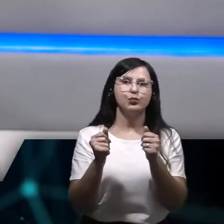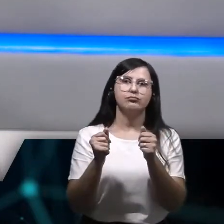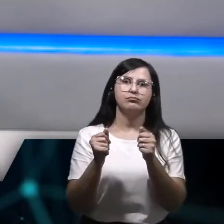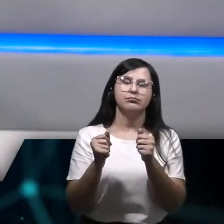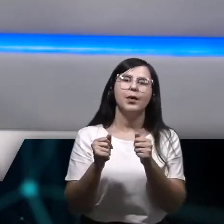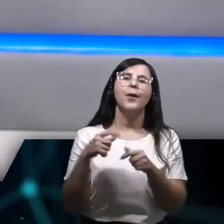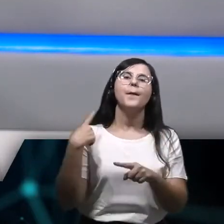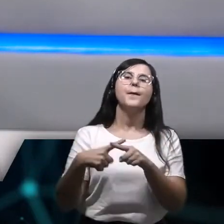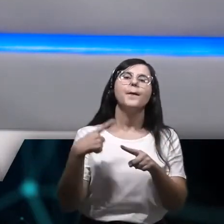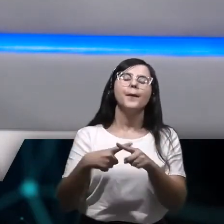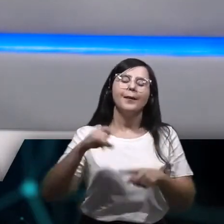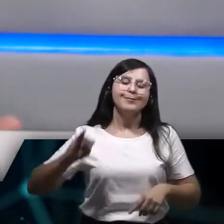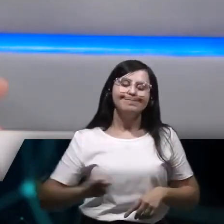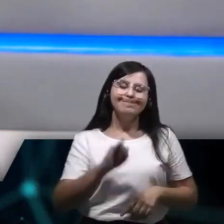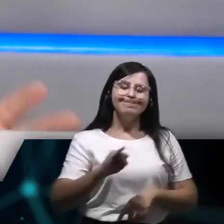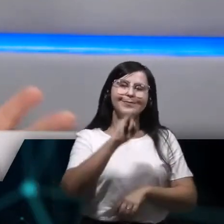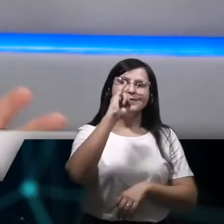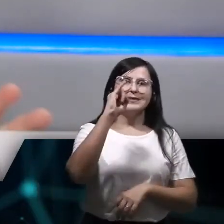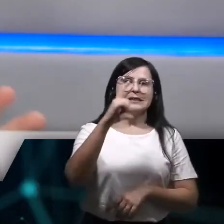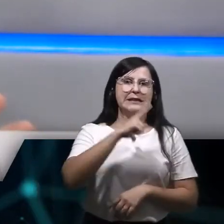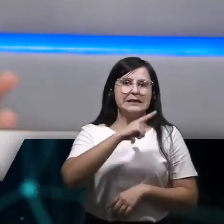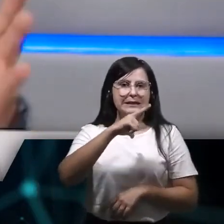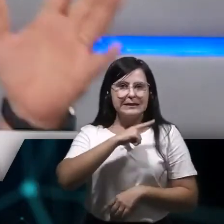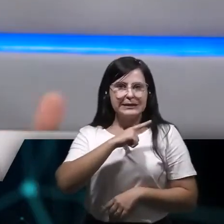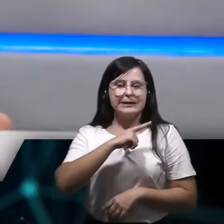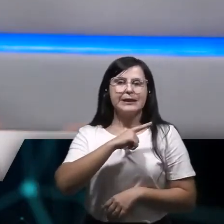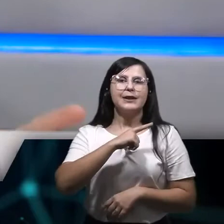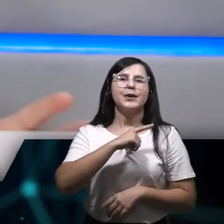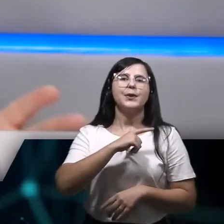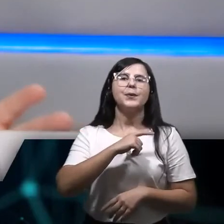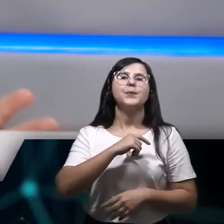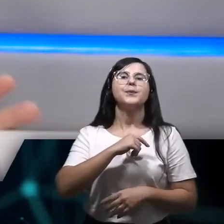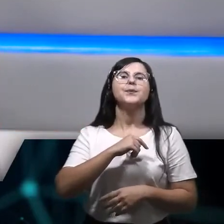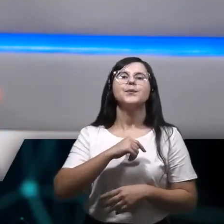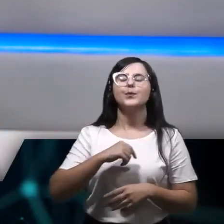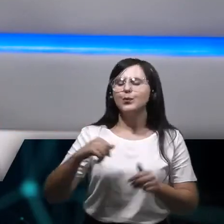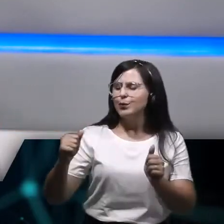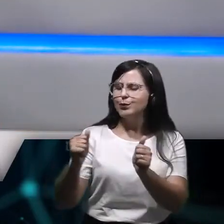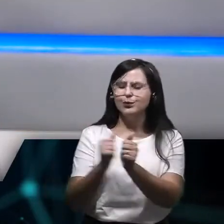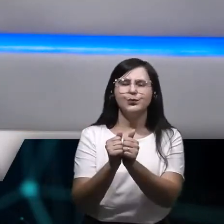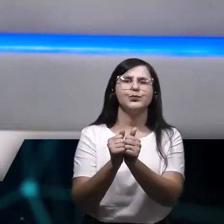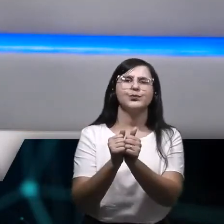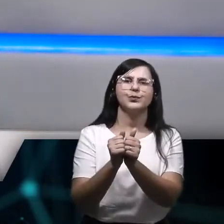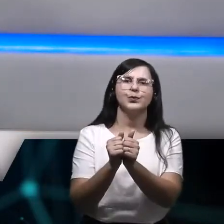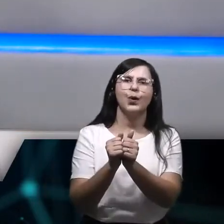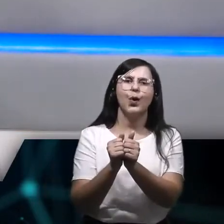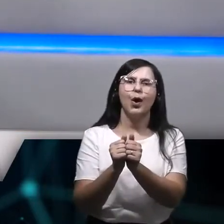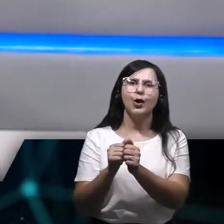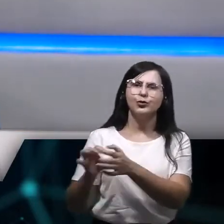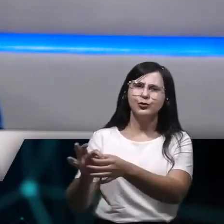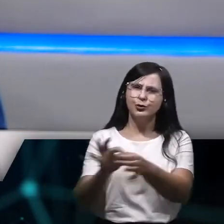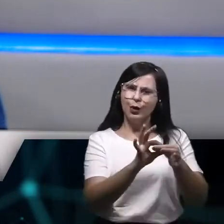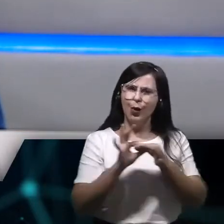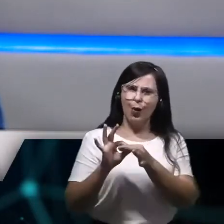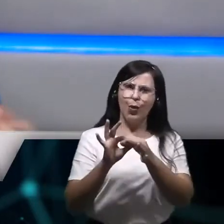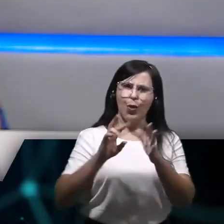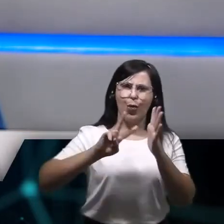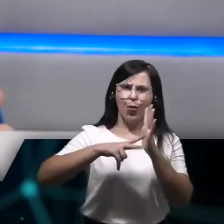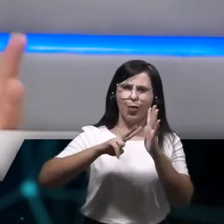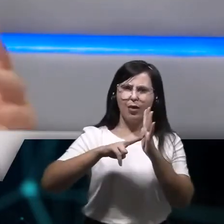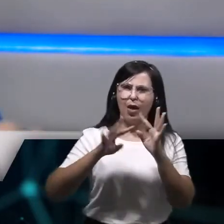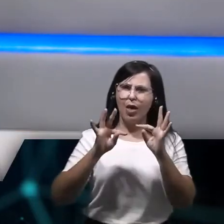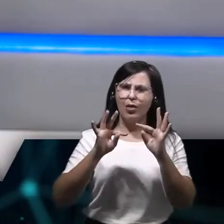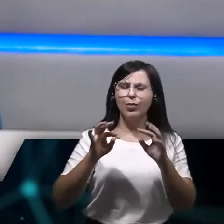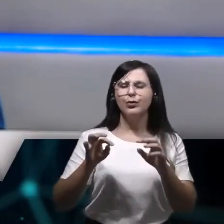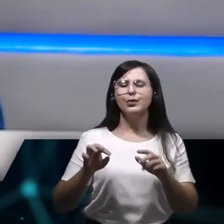nossa produção, é muito importante a parceria junto ao CONDESB, junto à FETAP, ao Sindicato dos Trabalhadores Rurais,